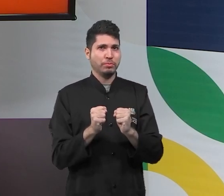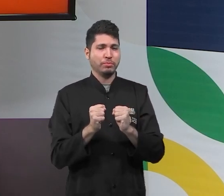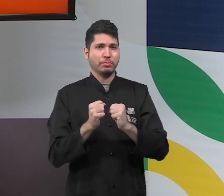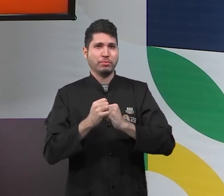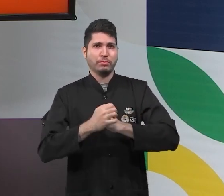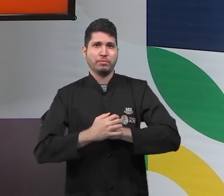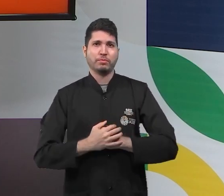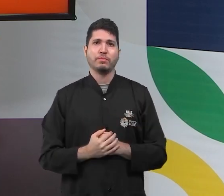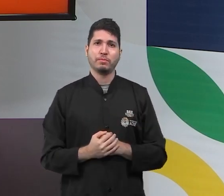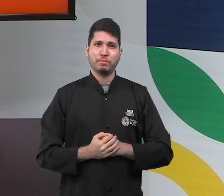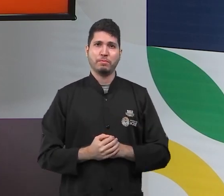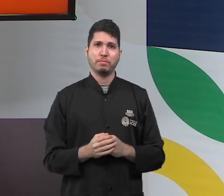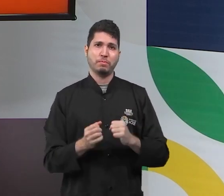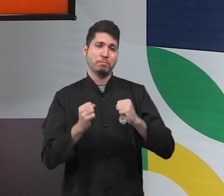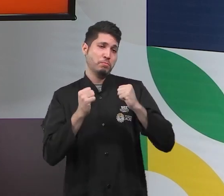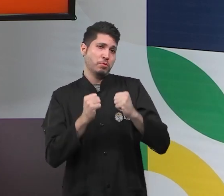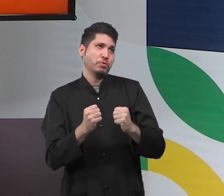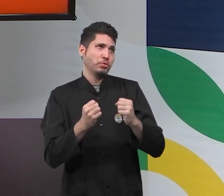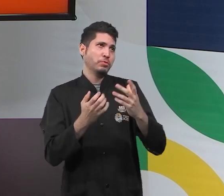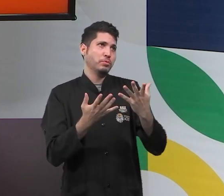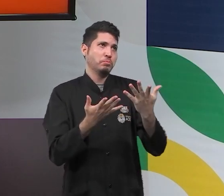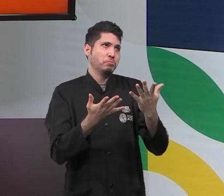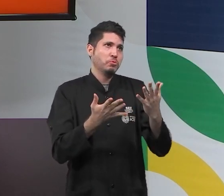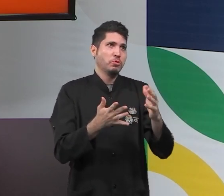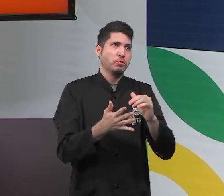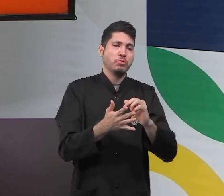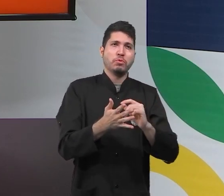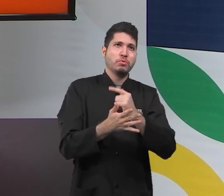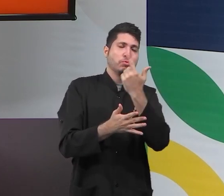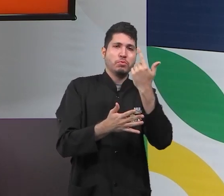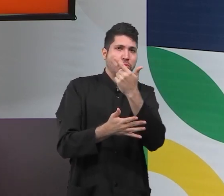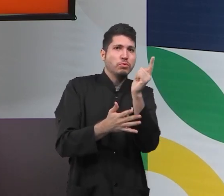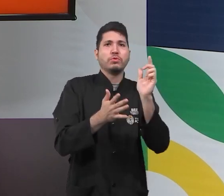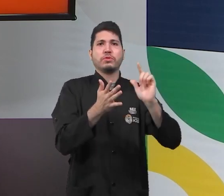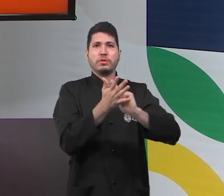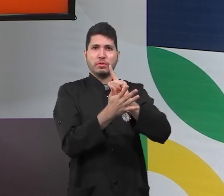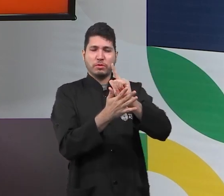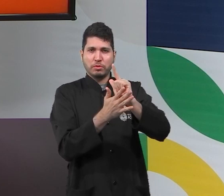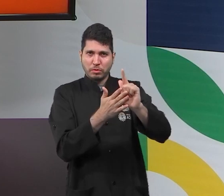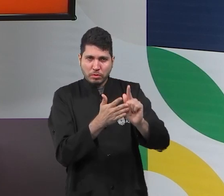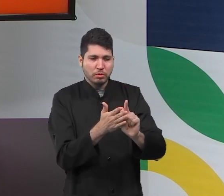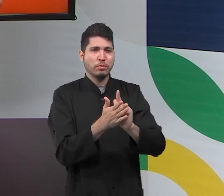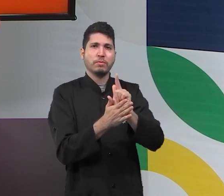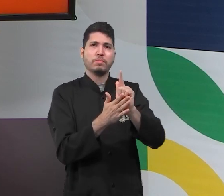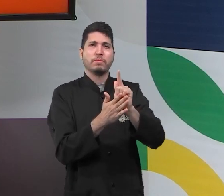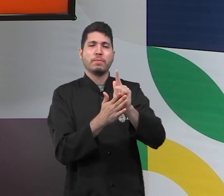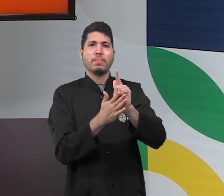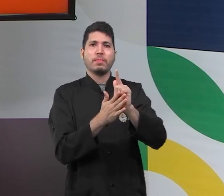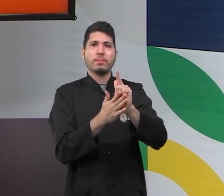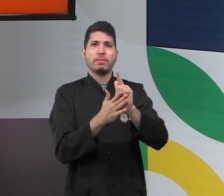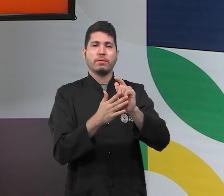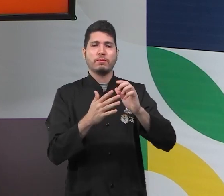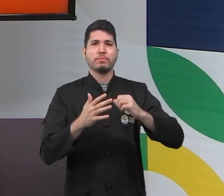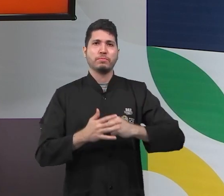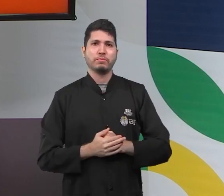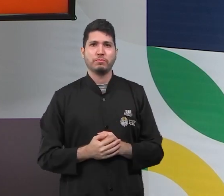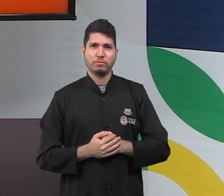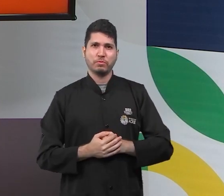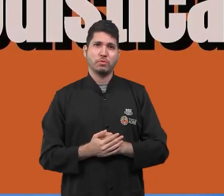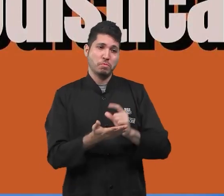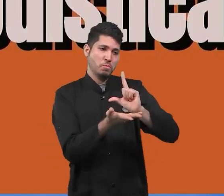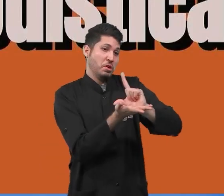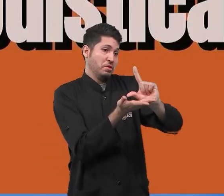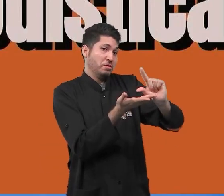nos editoriais, no artigo de opinião e outros meios que a informação ali se propaga também. Vamos